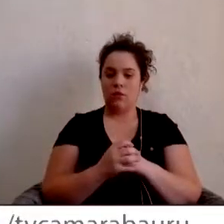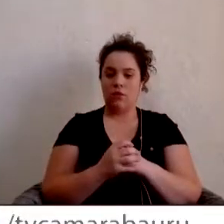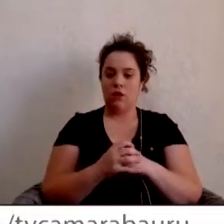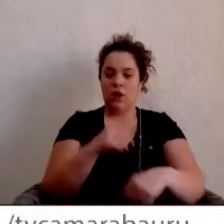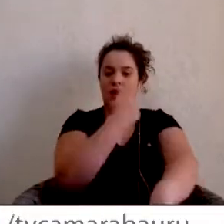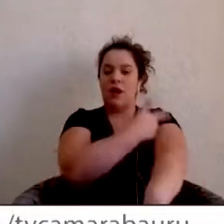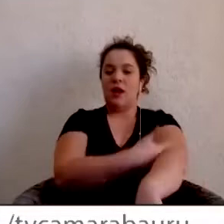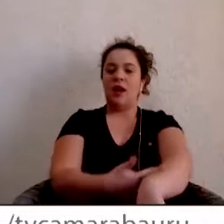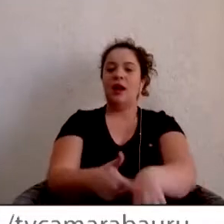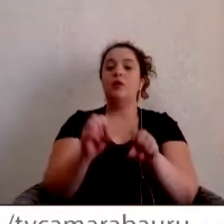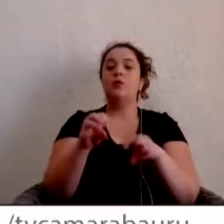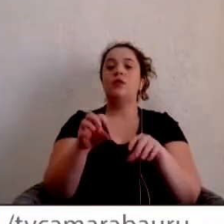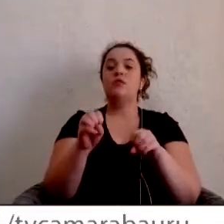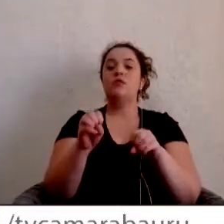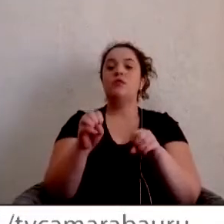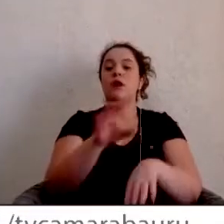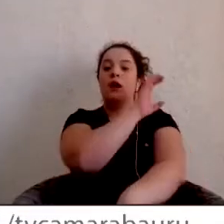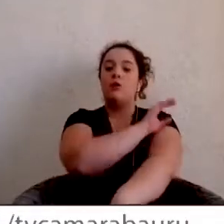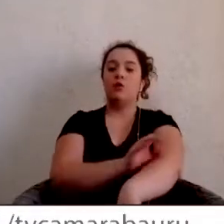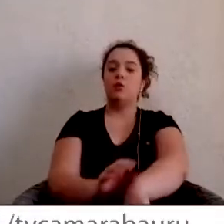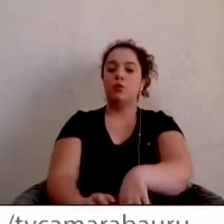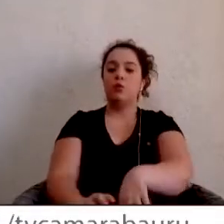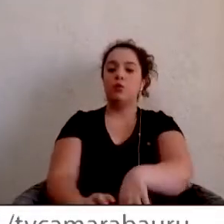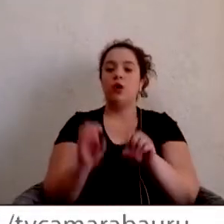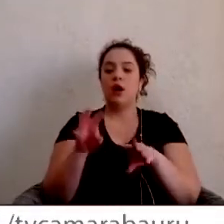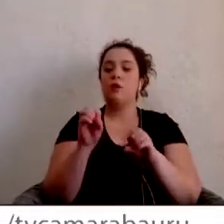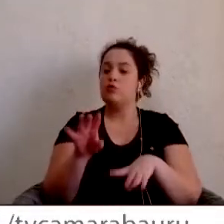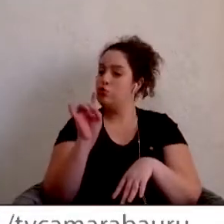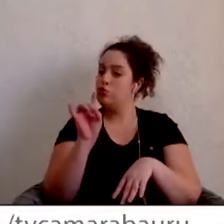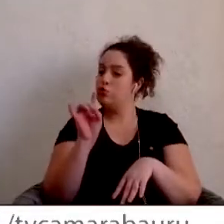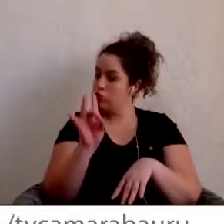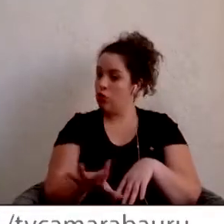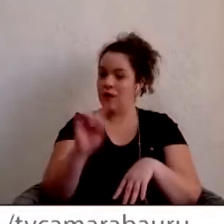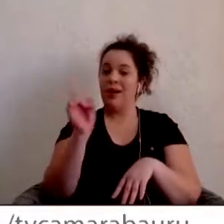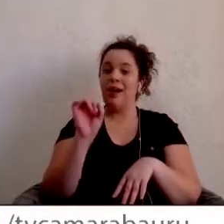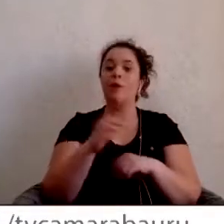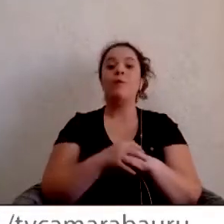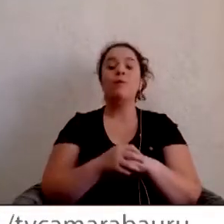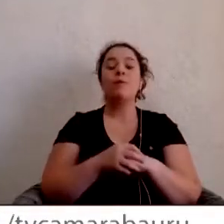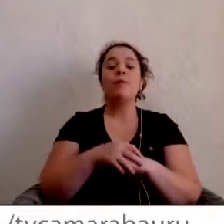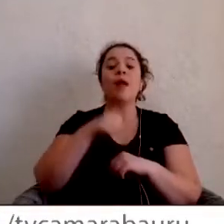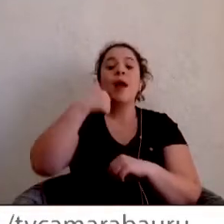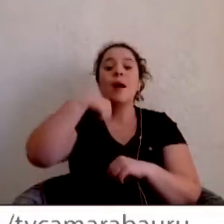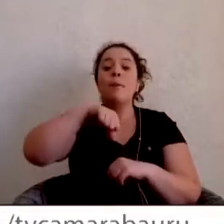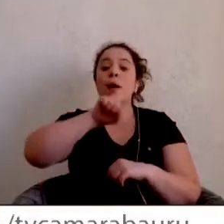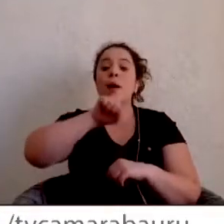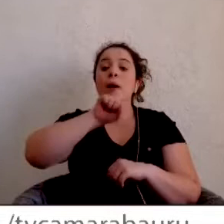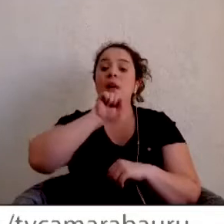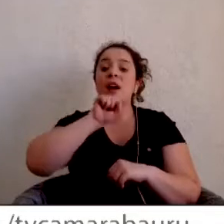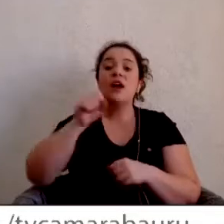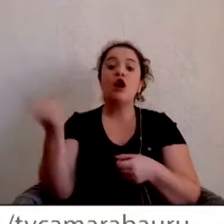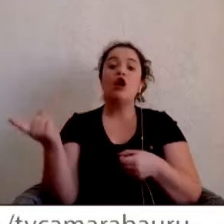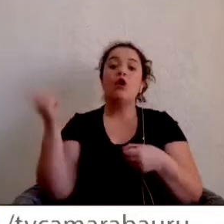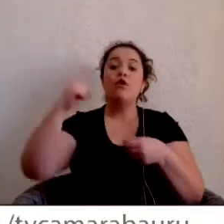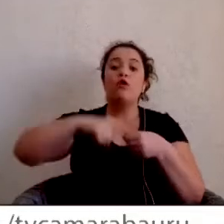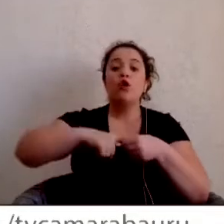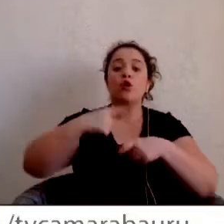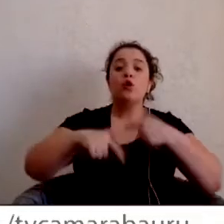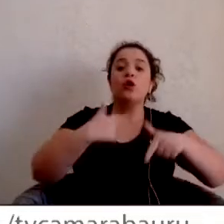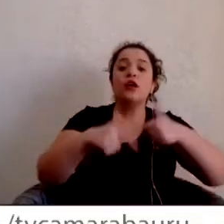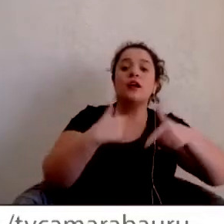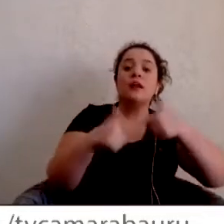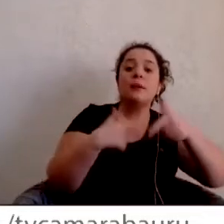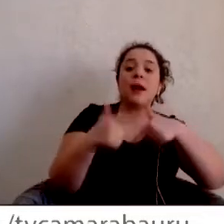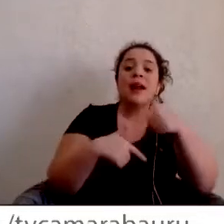cultural. O que nós fazemos com as mães que estão voltando a trabalhar no dia de hoje no presencial?